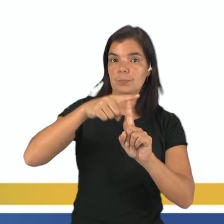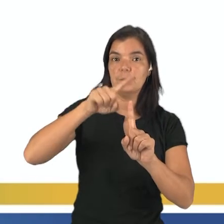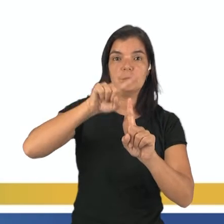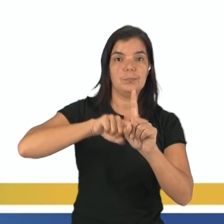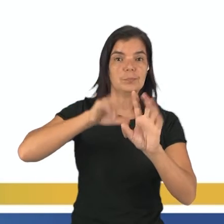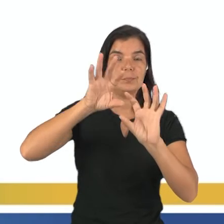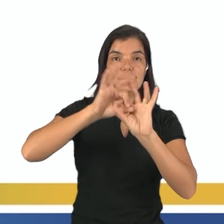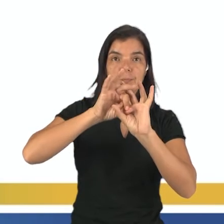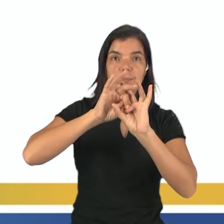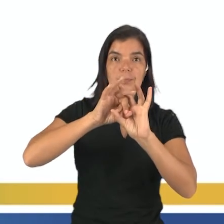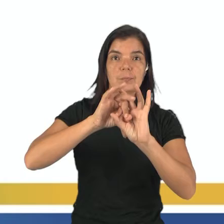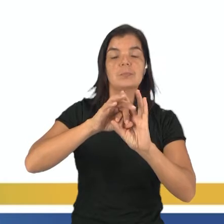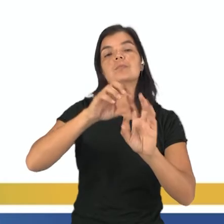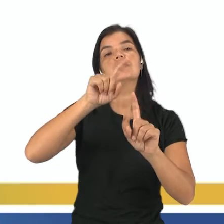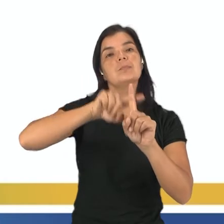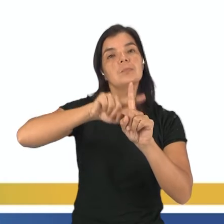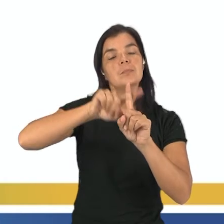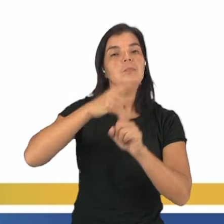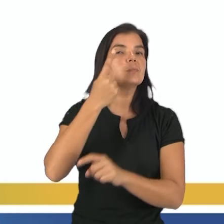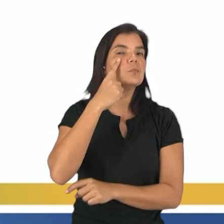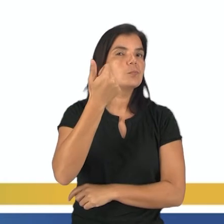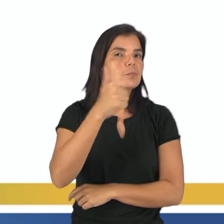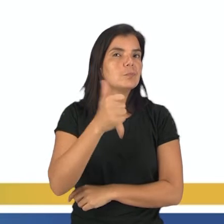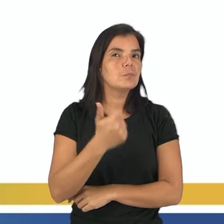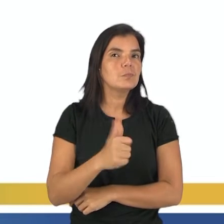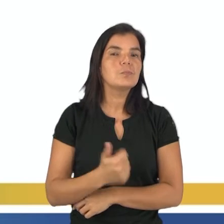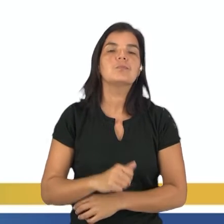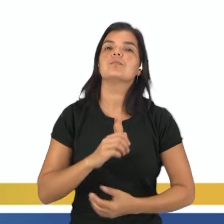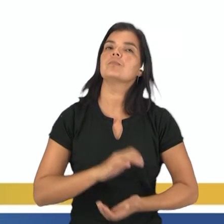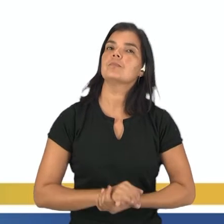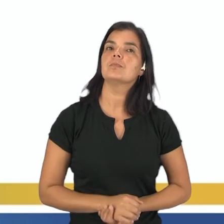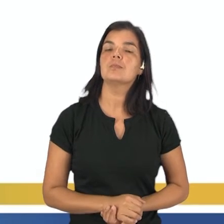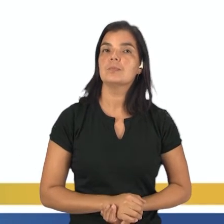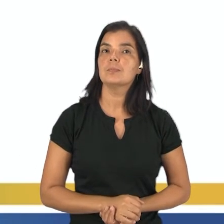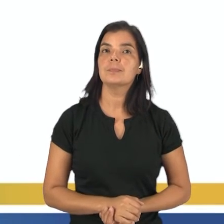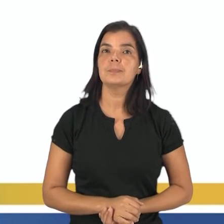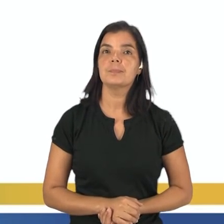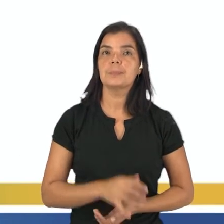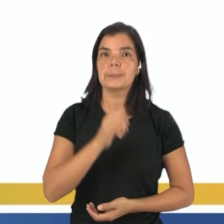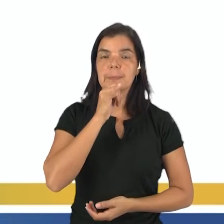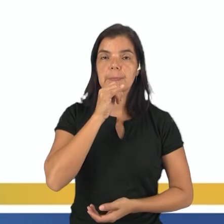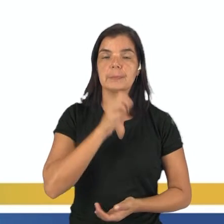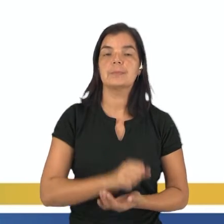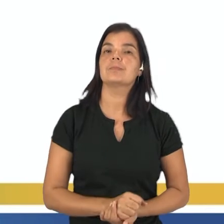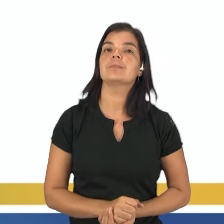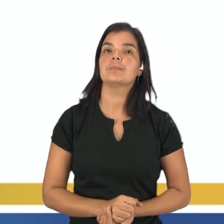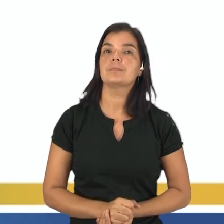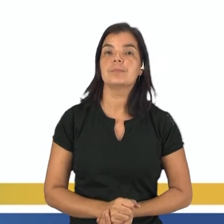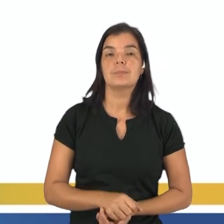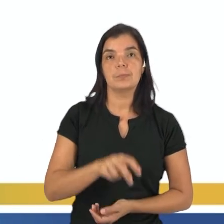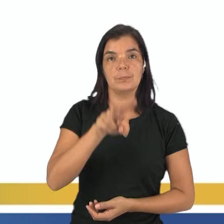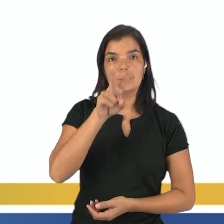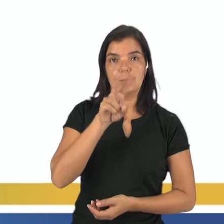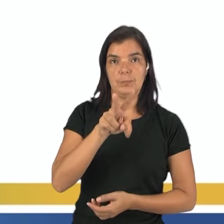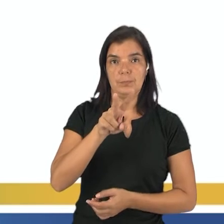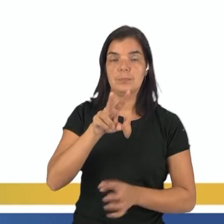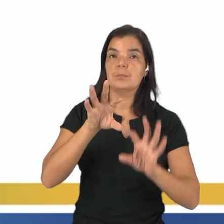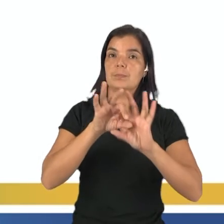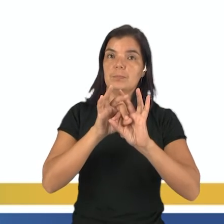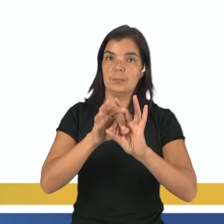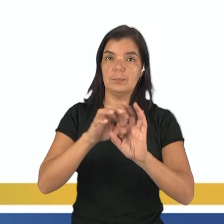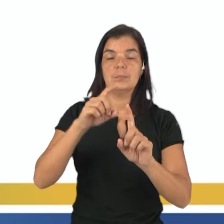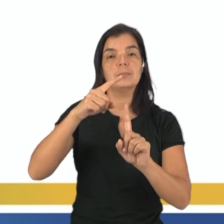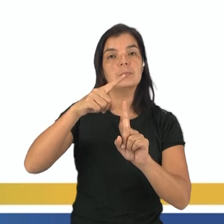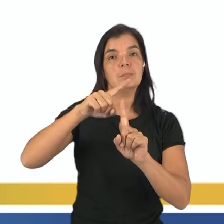e arestas. E nós vamos verificar a relação de Euler e ver se vale, ok? Então, a relação de Euler diz o quê? Vértices